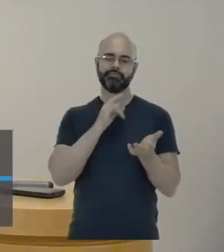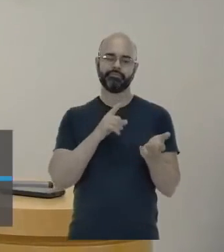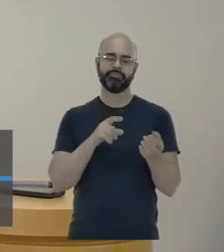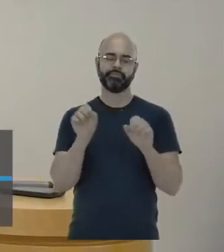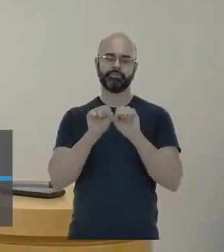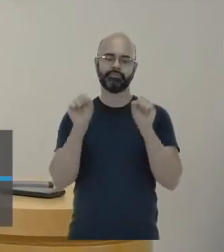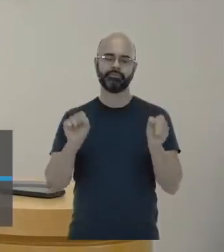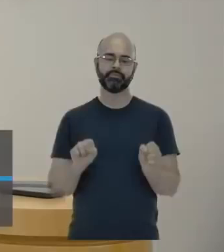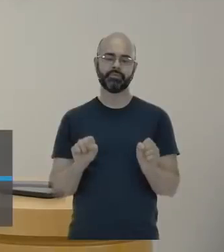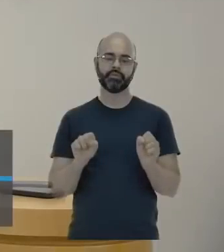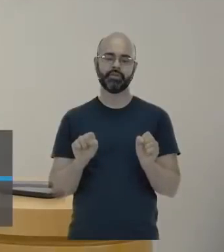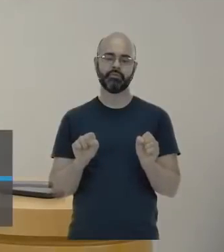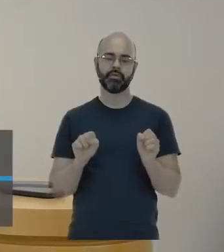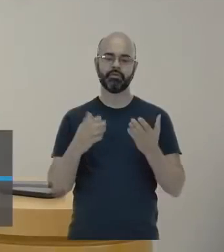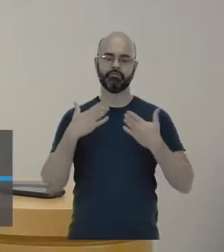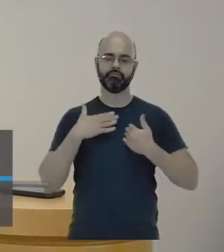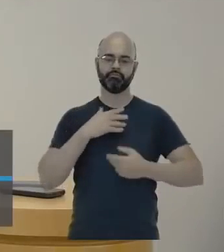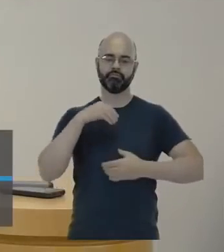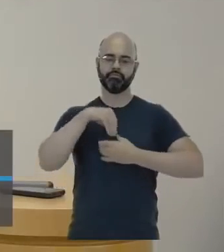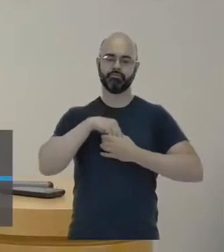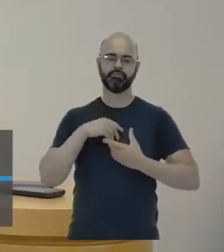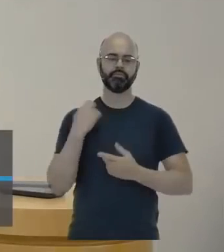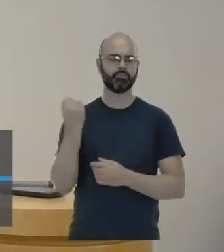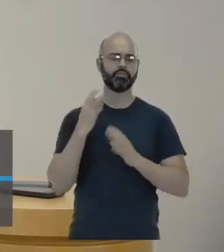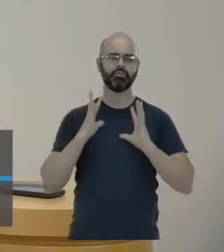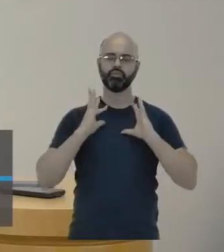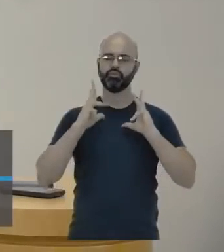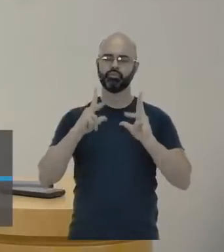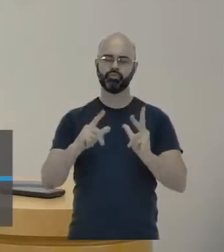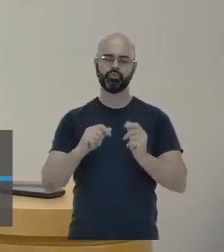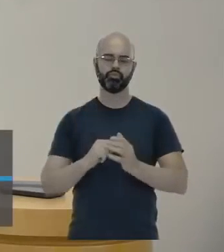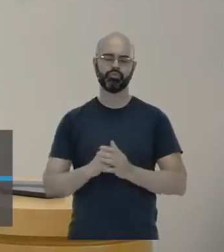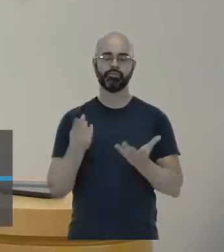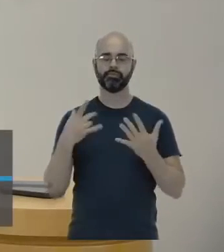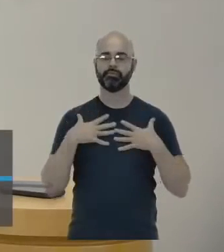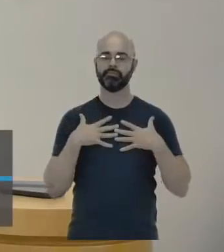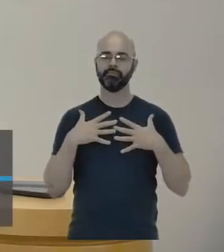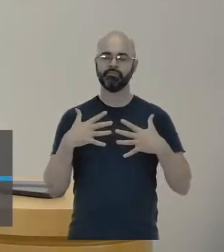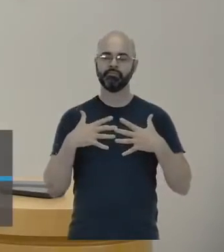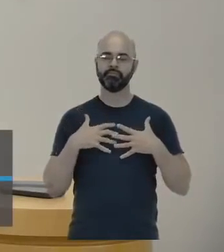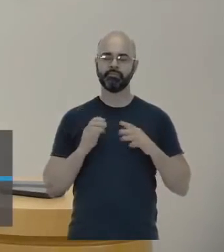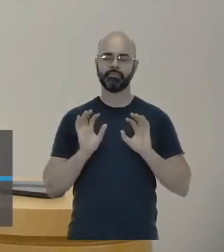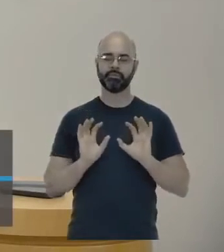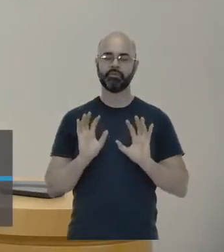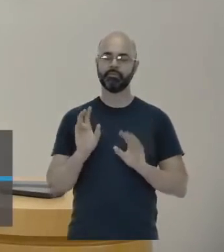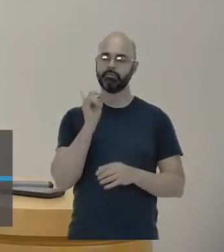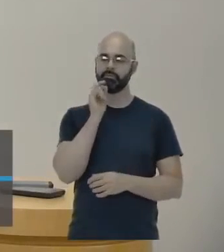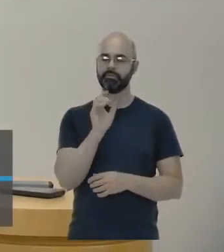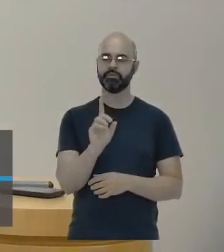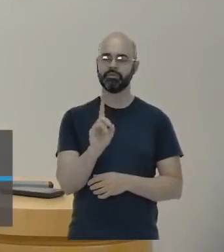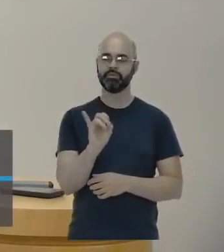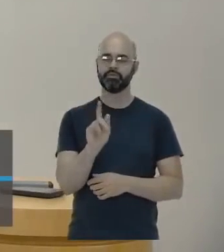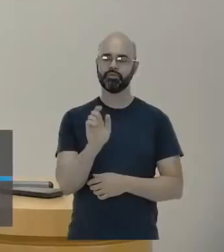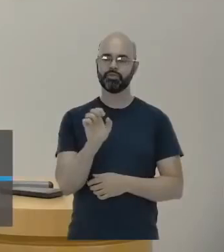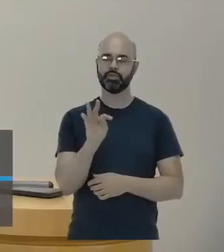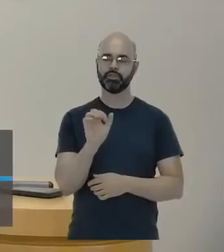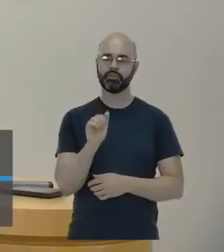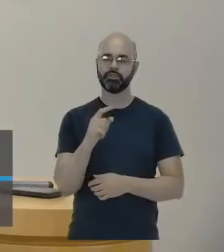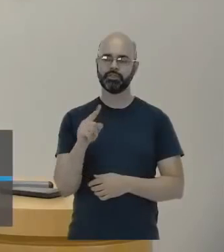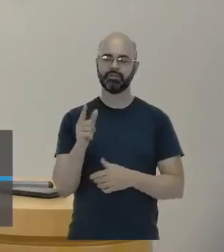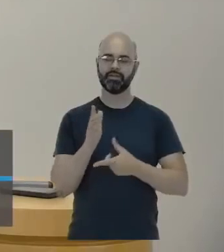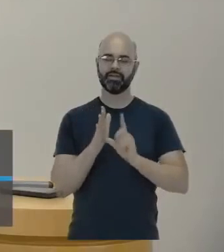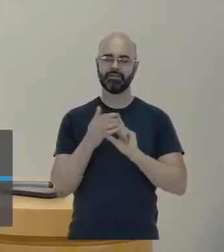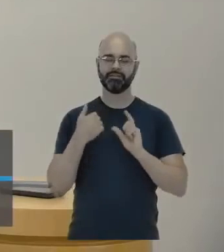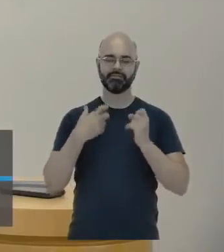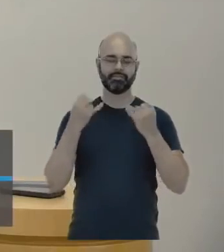né? Bom, então a respiração funcionou assim. Quando eu falo da digestão, olha só, mesma coisa, você se alimentou,